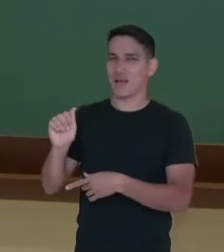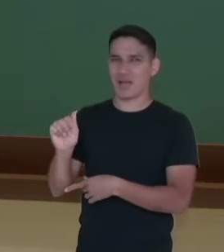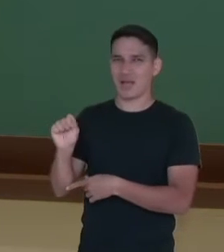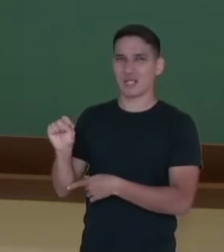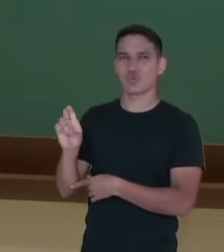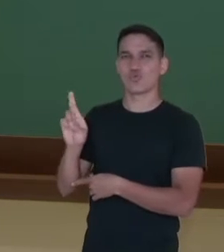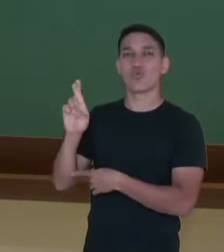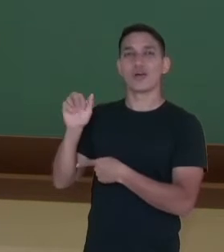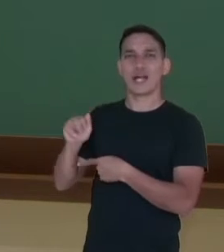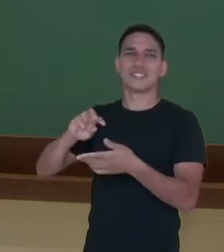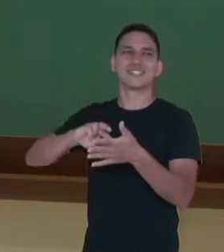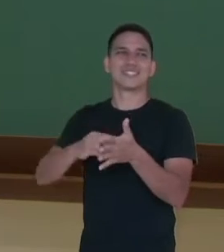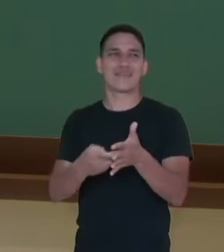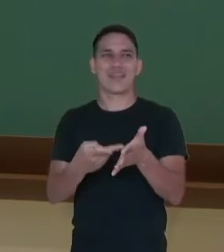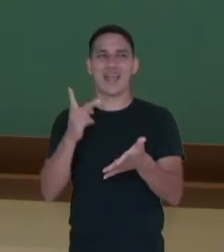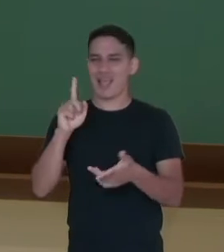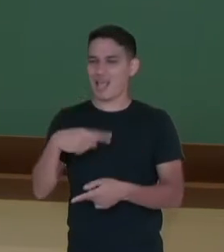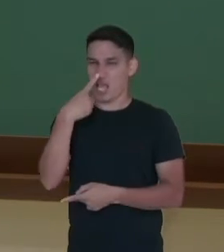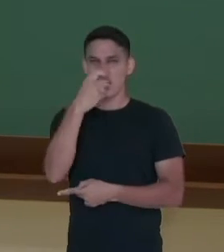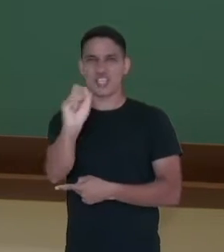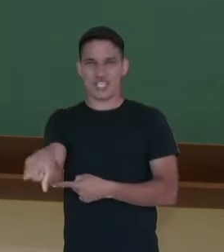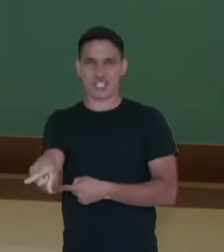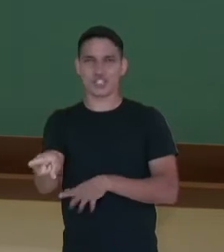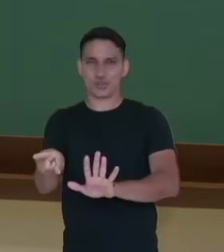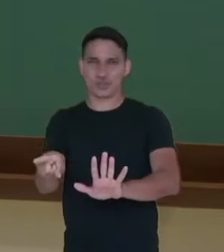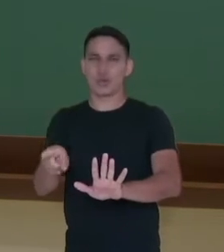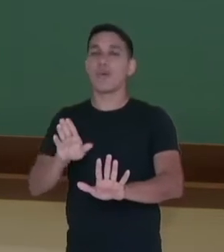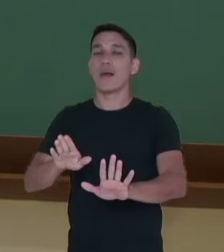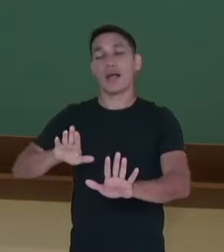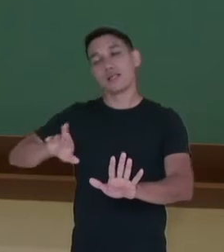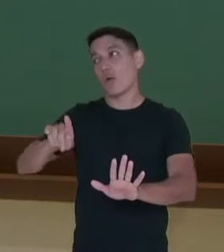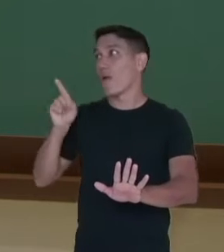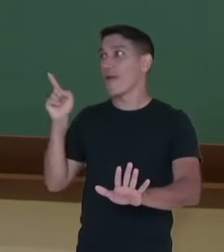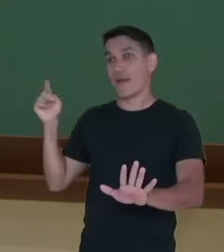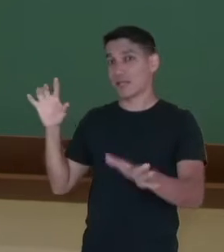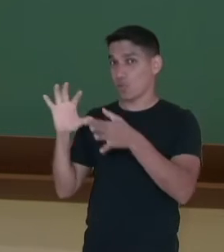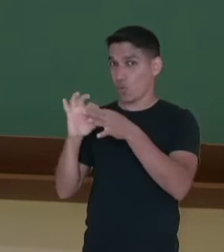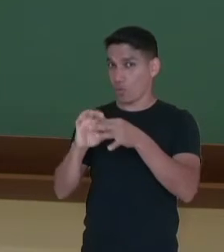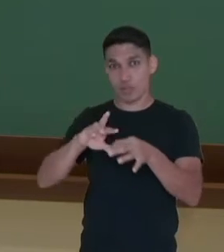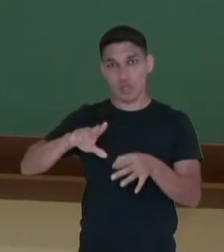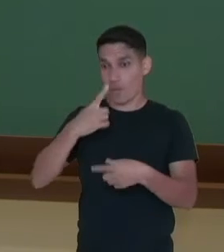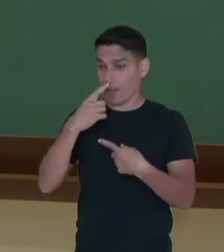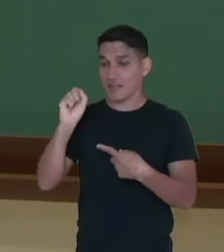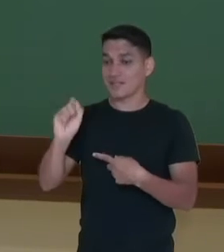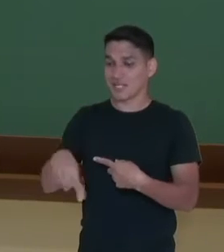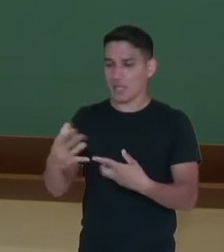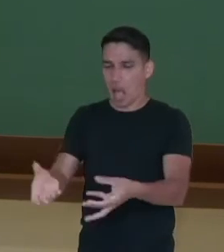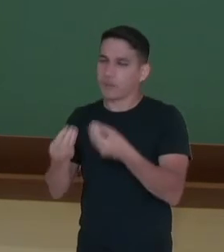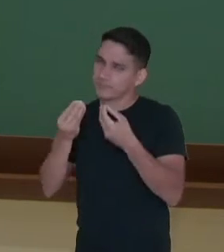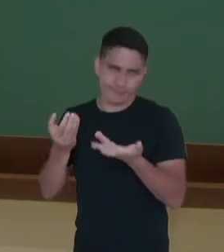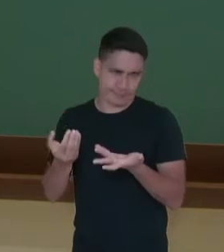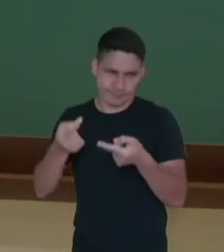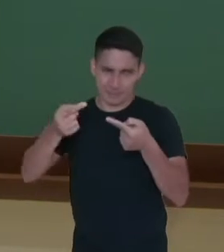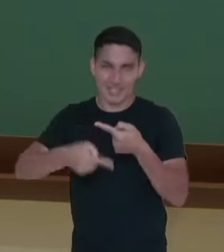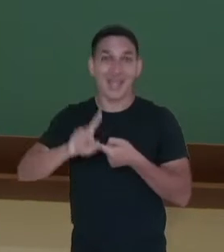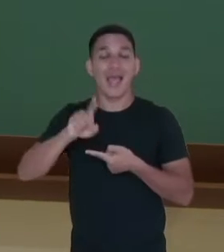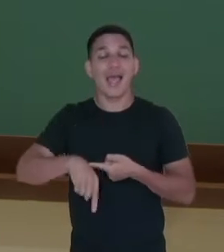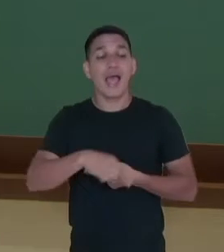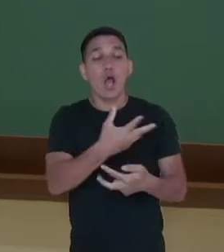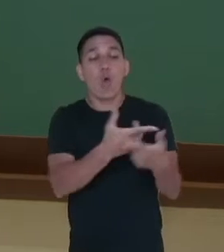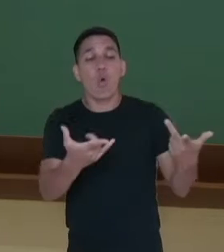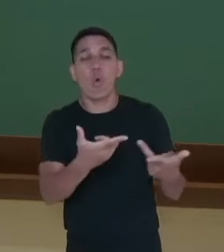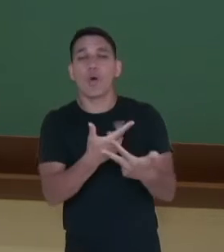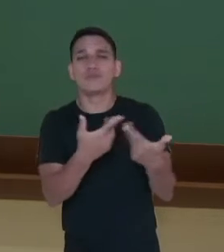lixo. Ou seja, comer aí, né, alimentos que não são adequados para a nossa rotina, ou